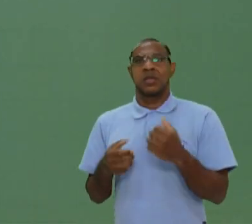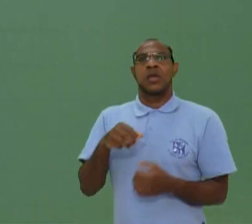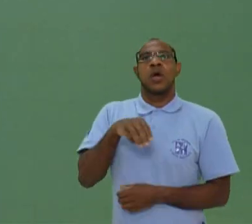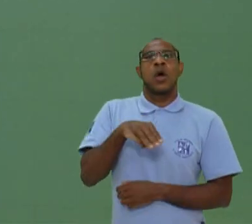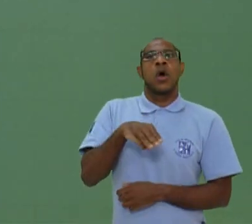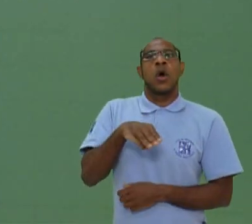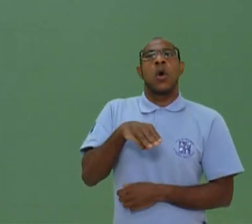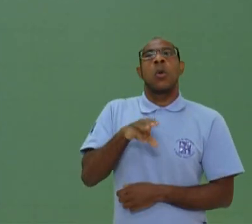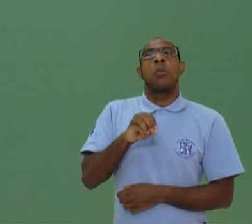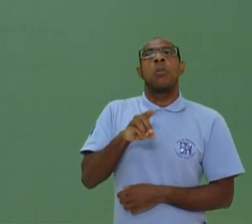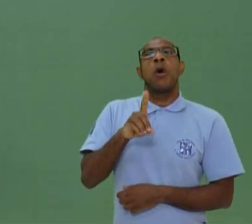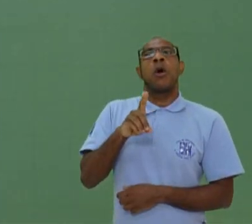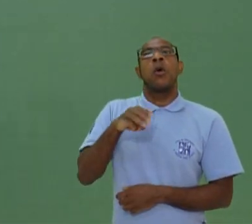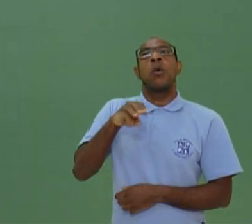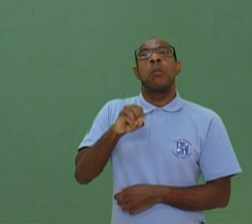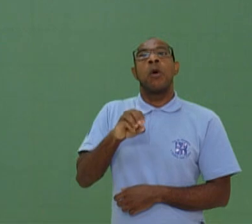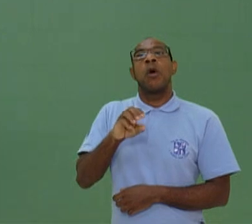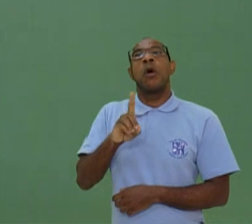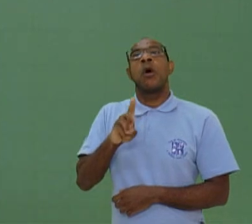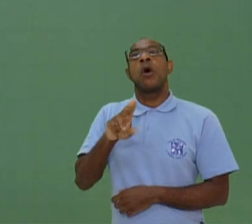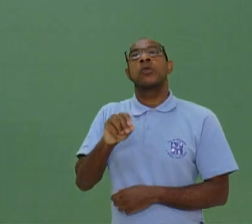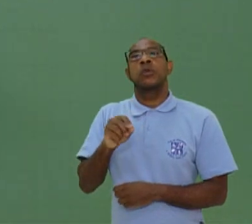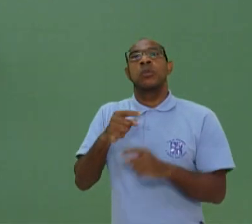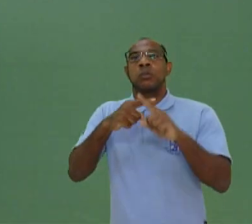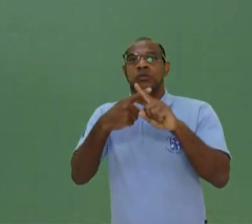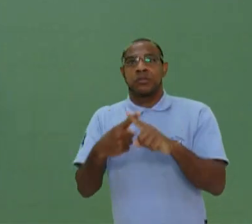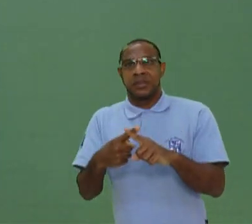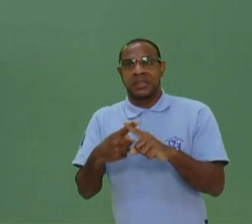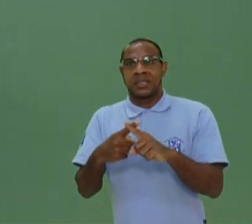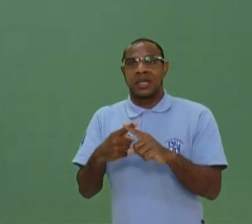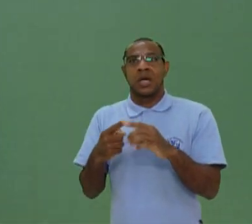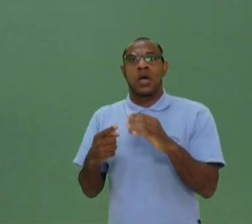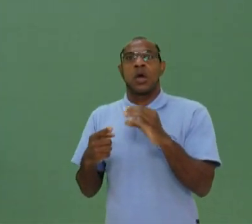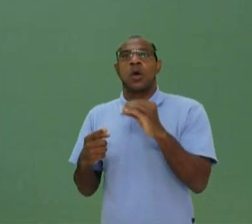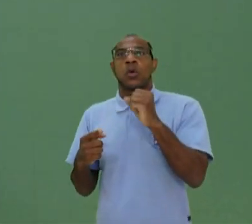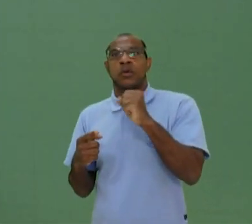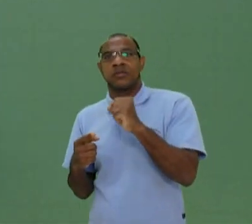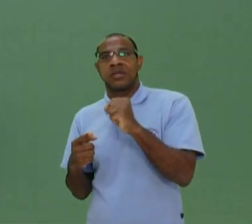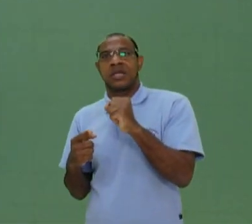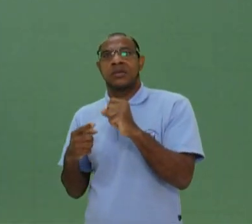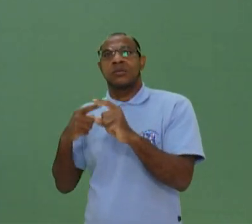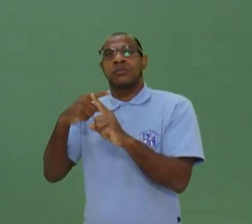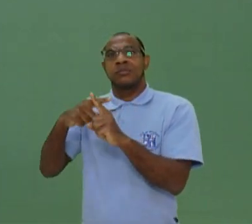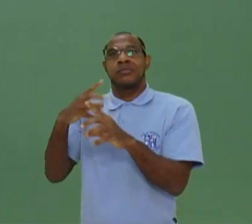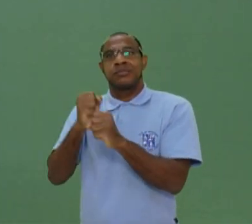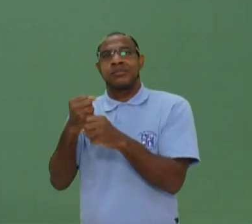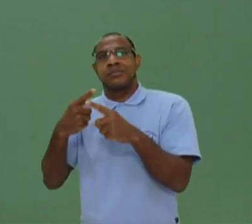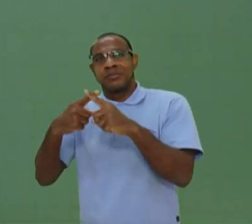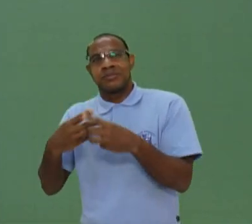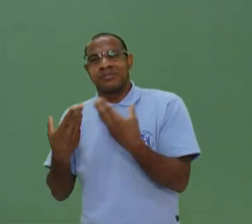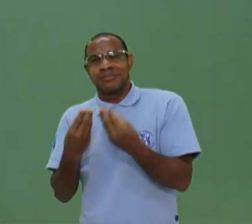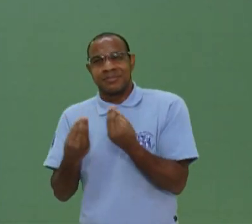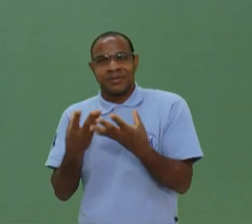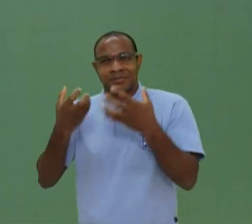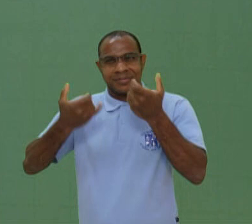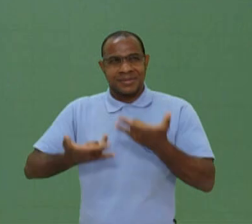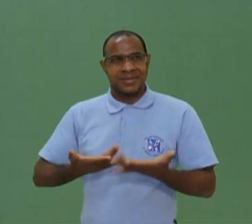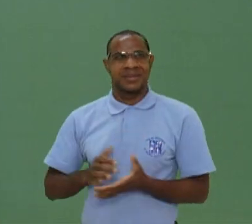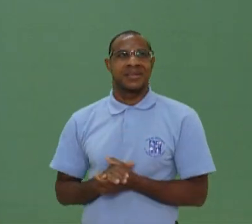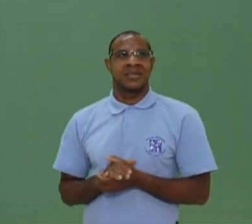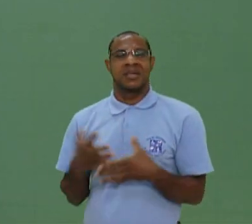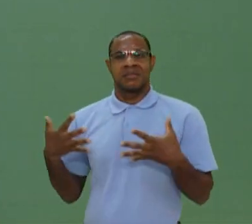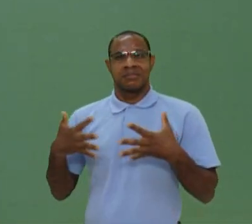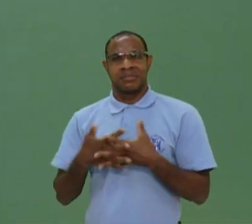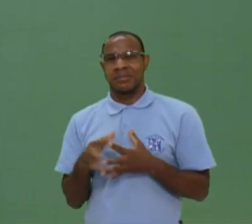os argumentos e os senos somam os argumentos? Eu trouxe aqui um pouquinho para a gente poder ter uma ideia de como isso é construído e para vocês verem que não é tão complexo assim